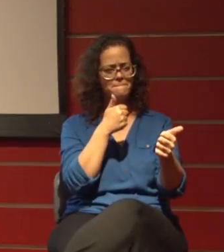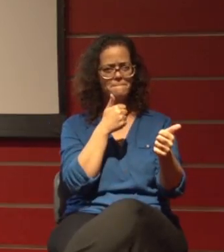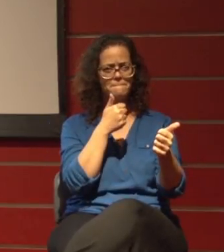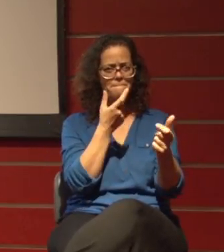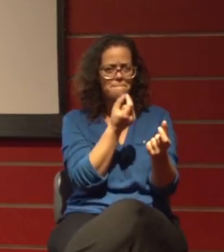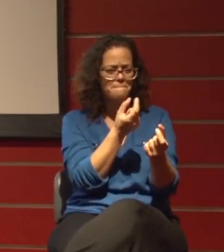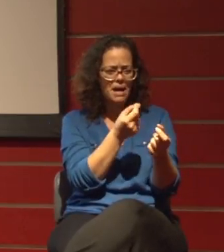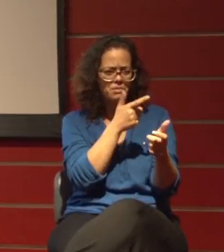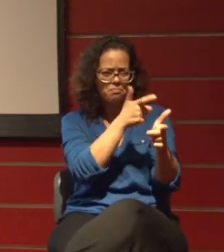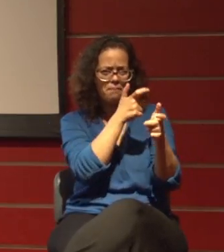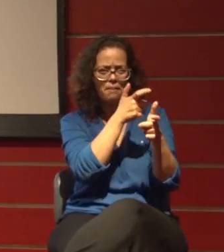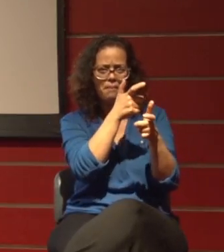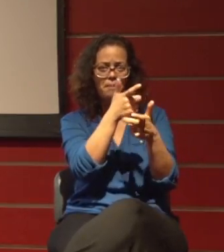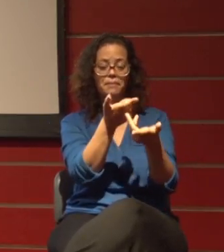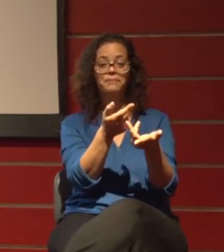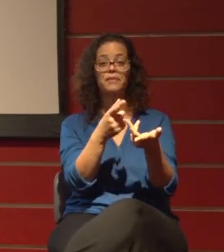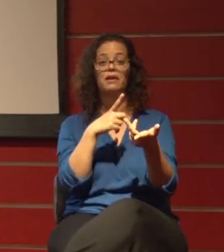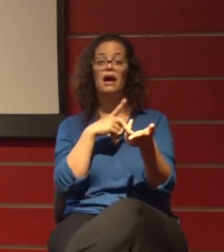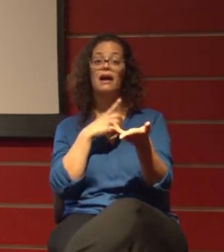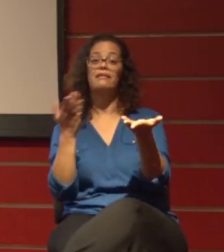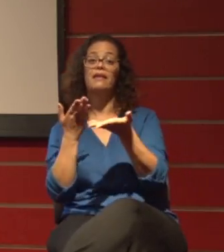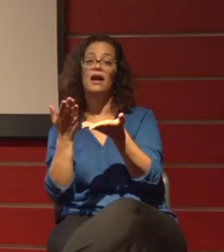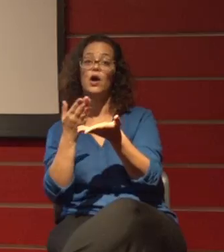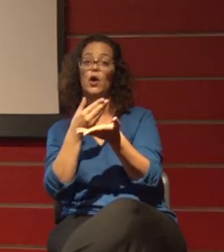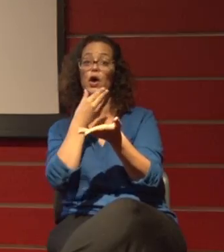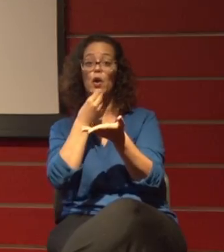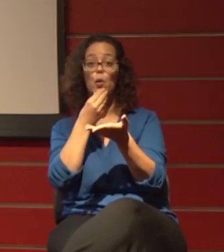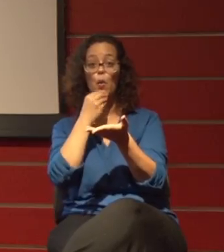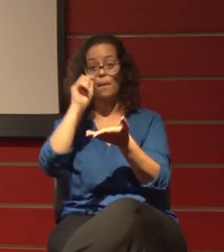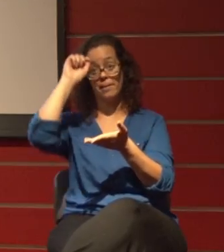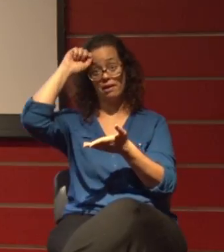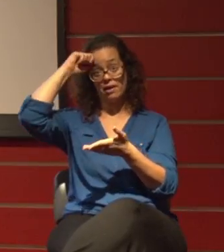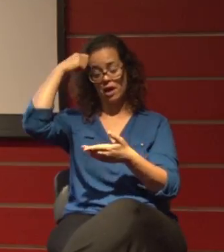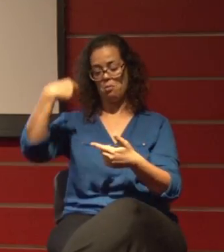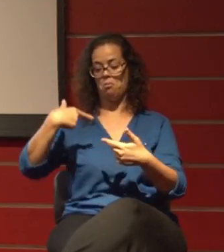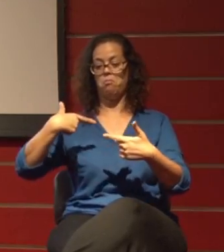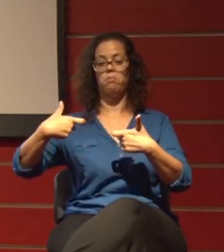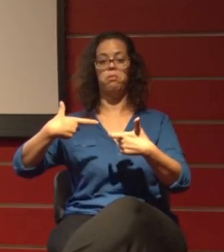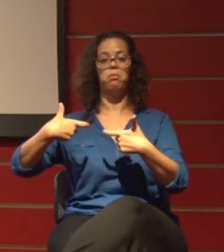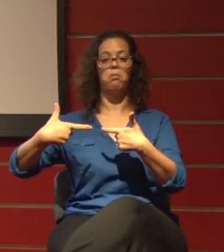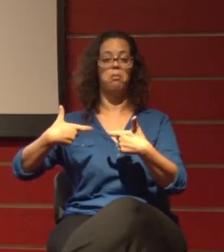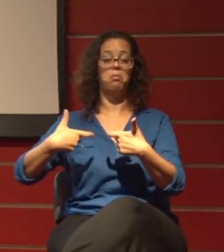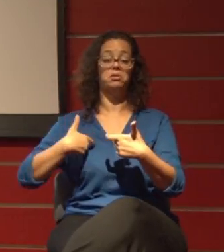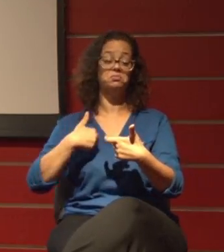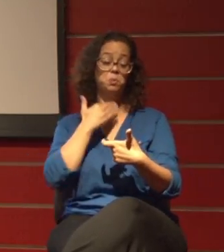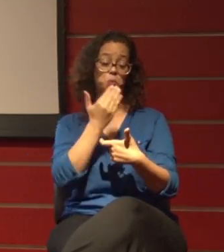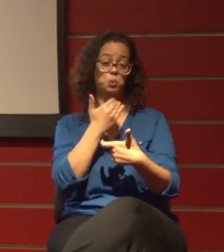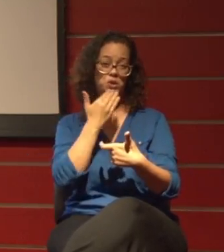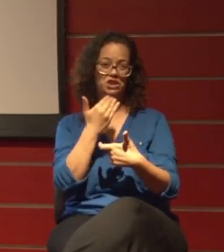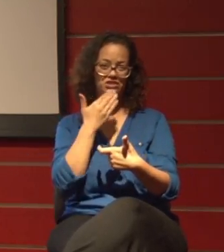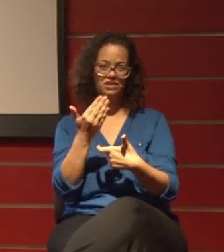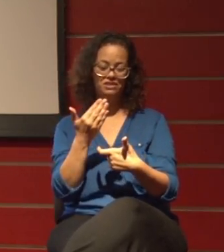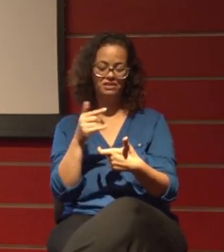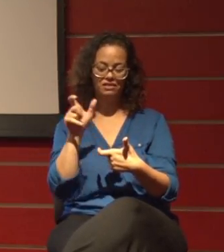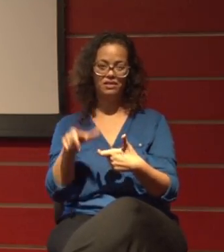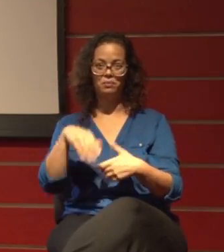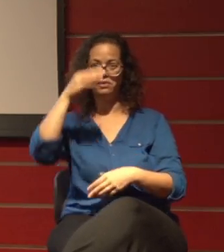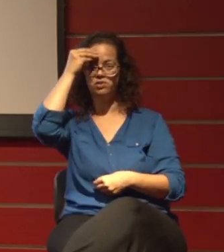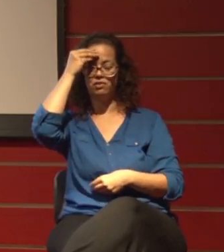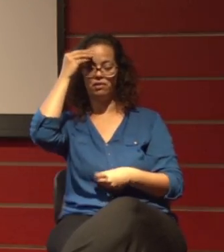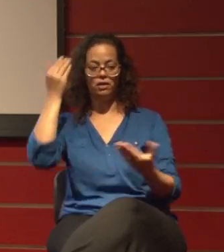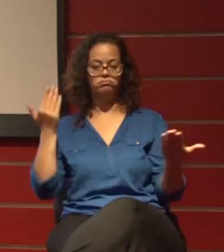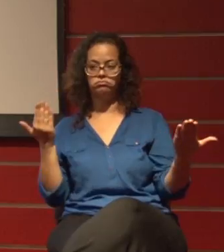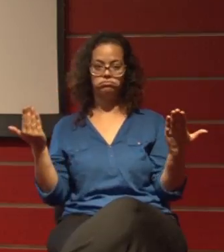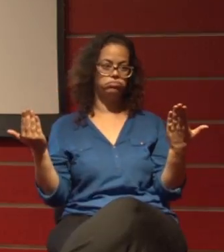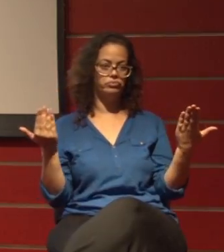um personagem negro que é a prova de bala exatamente isso que eu ia salientar aqui então é teve uma